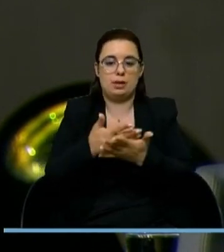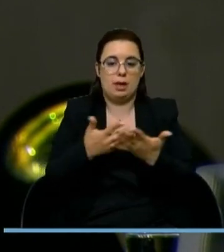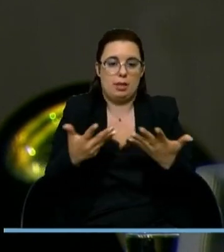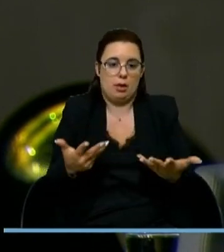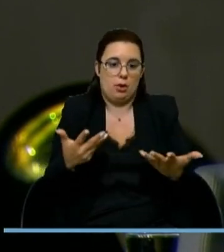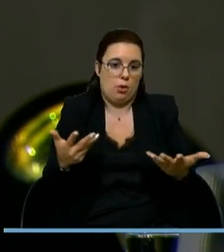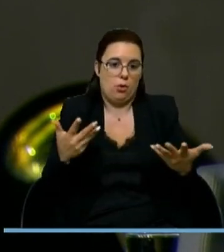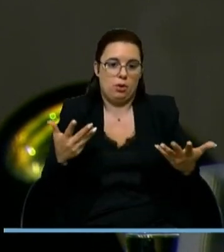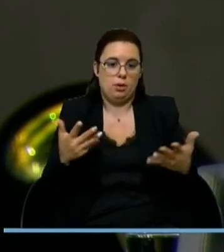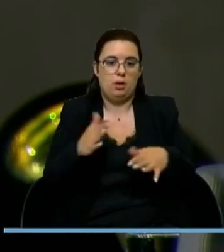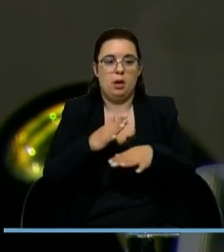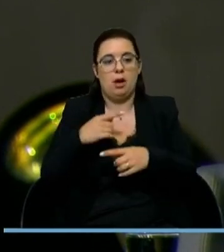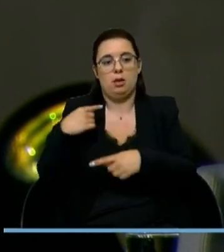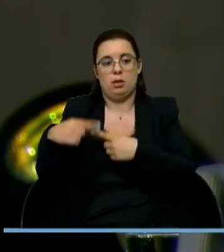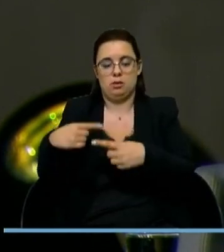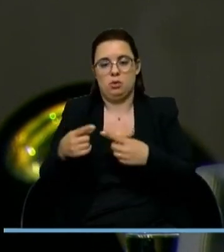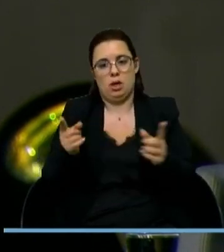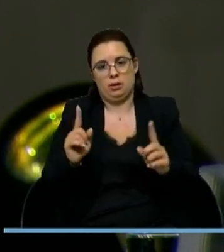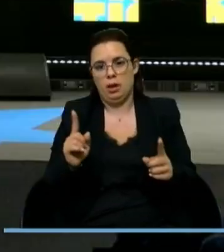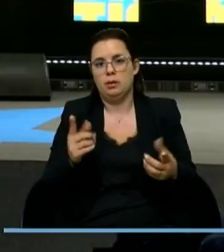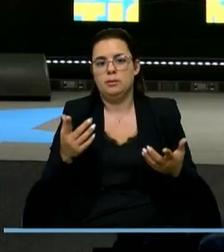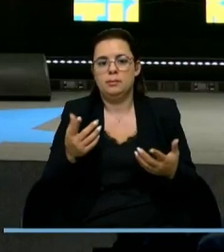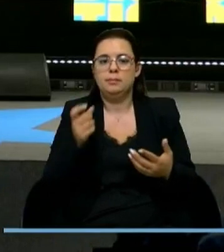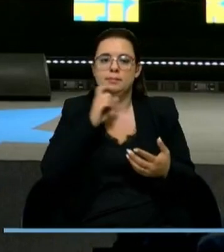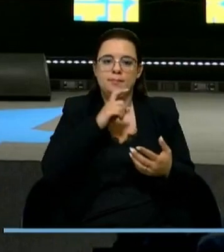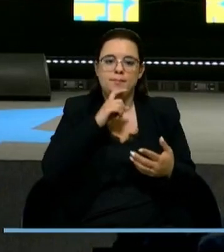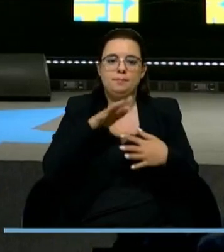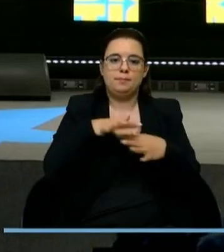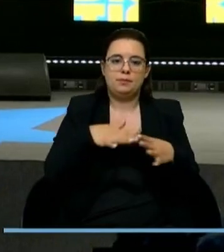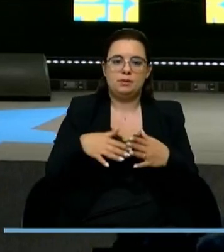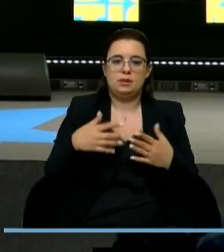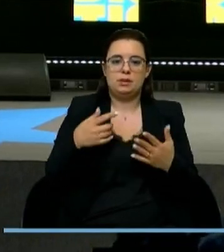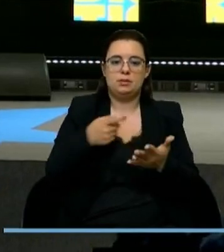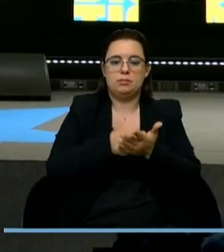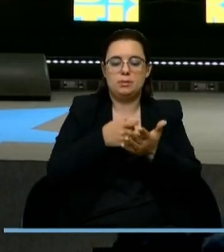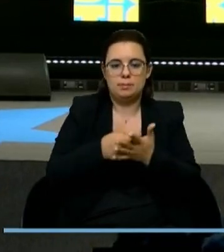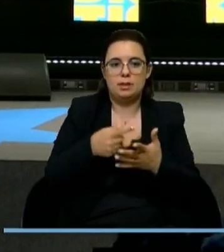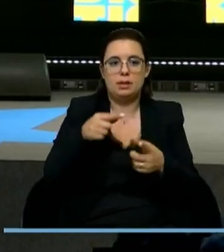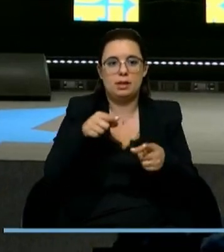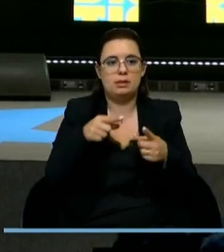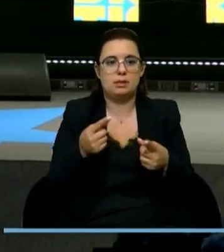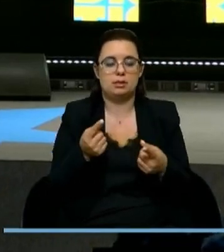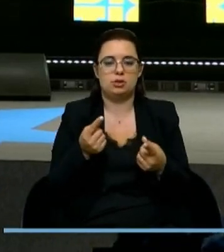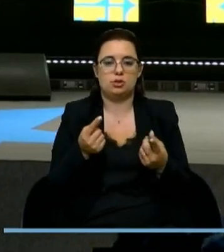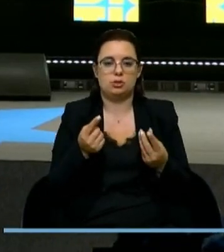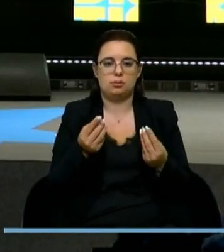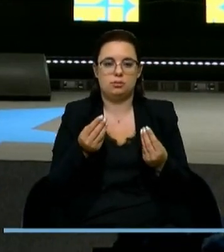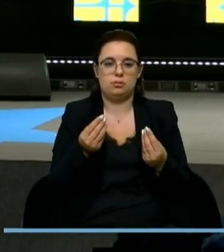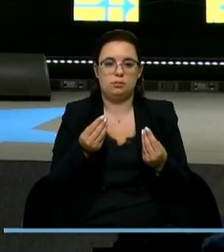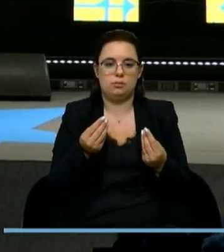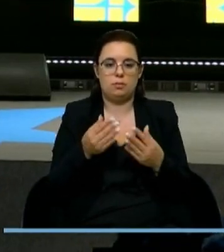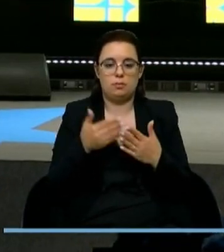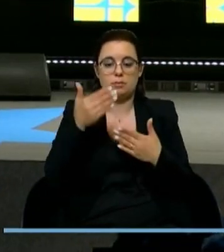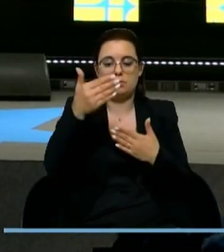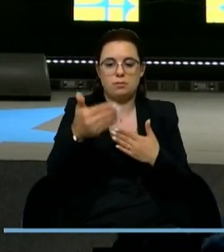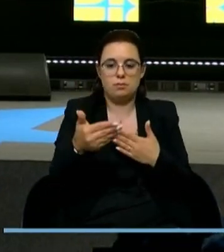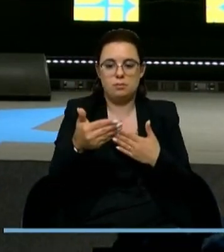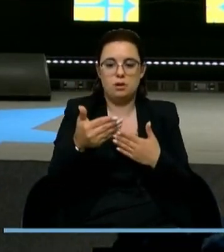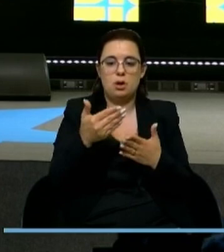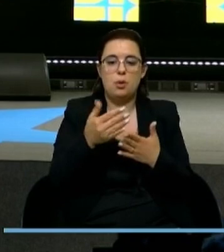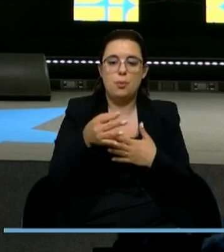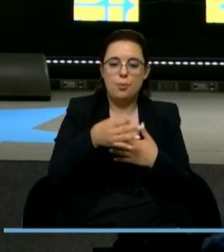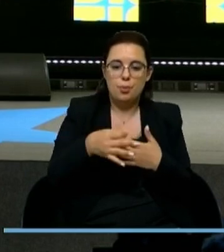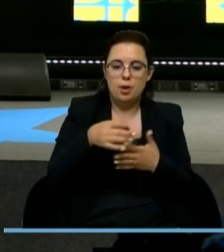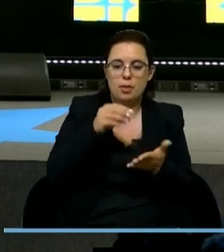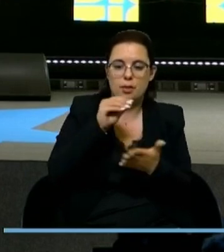atualmente, pela via tradicional. É também possível, por exemplo, fazer a liquidação destas operações, tendo como contrapartida não apenas moeda